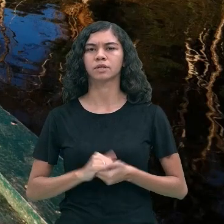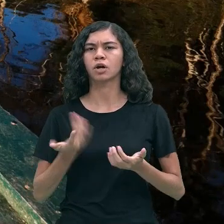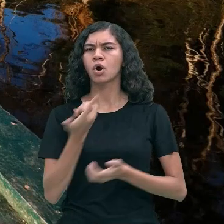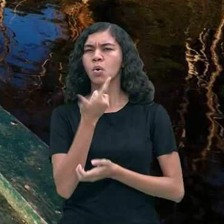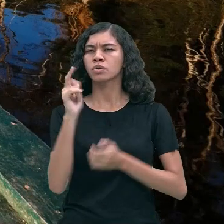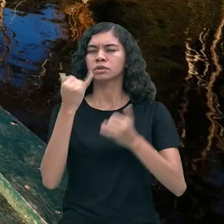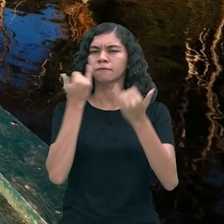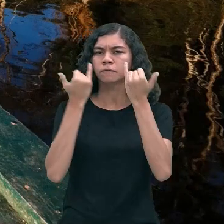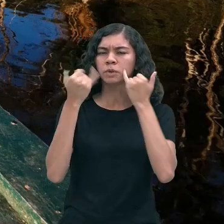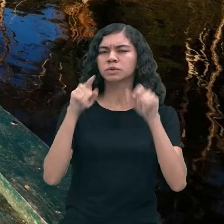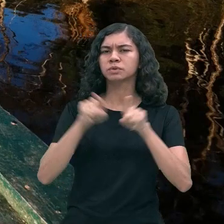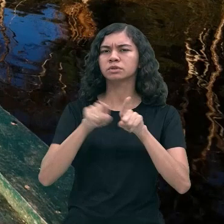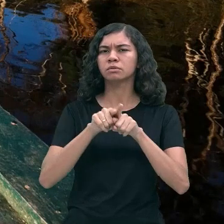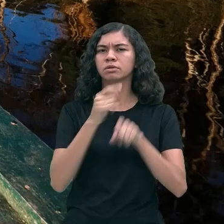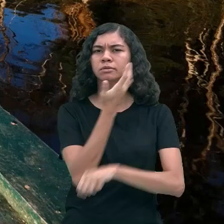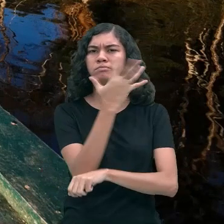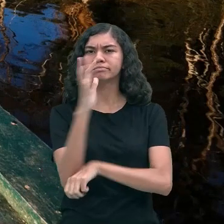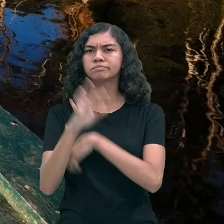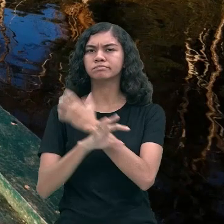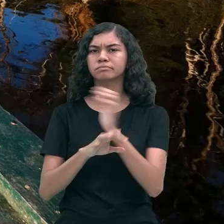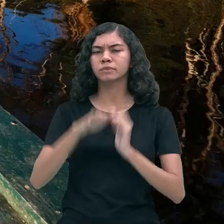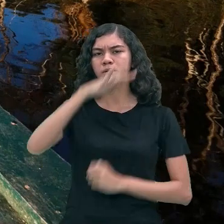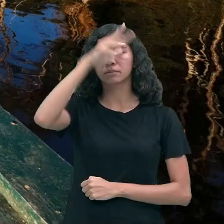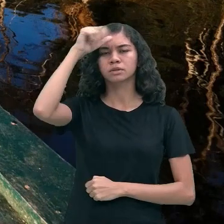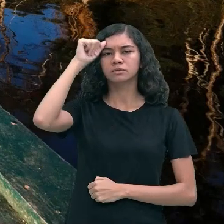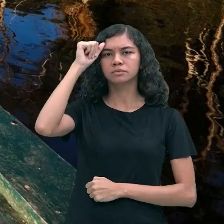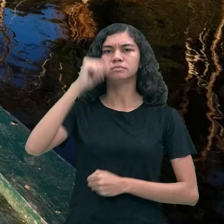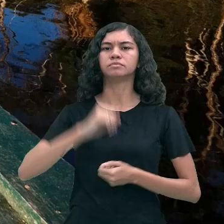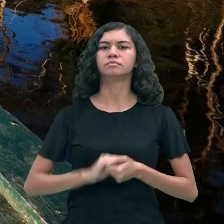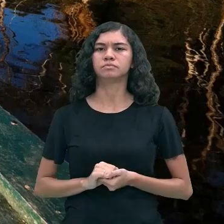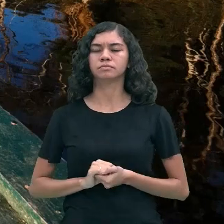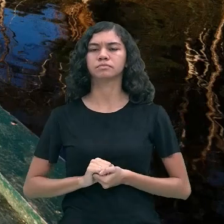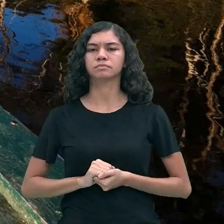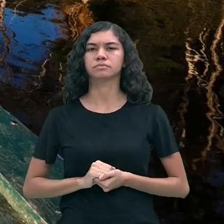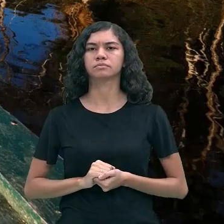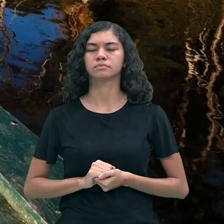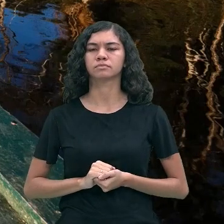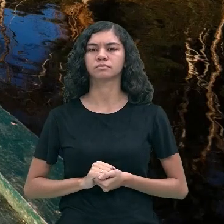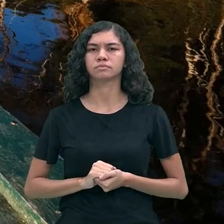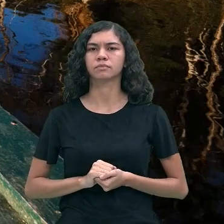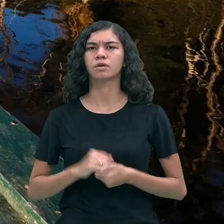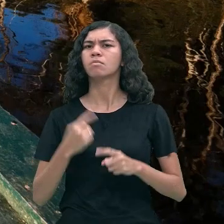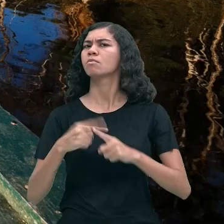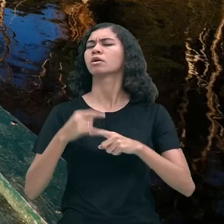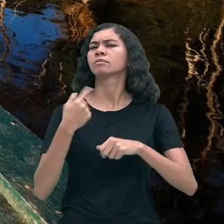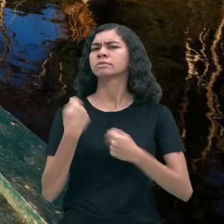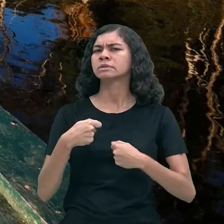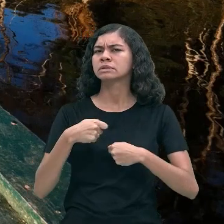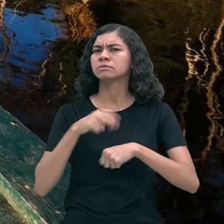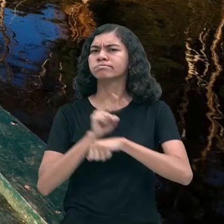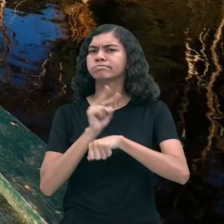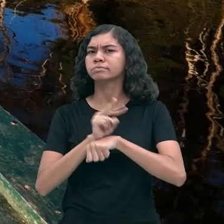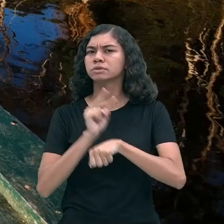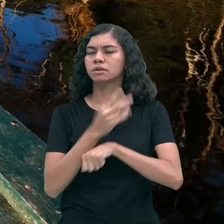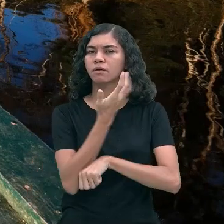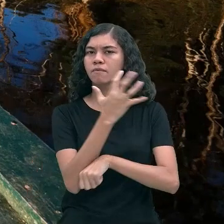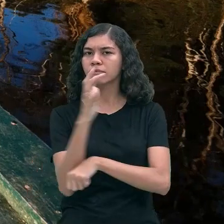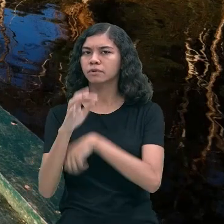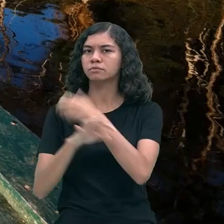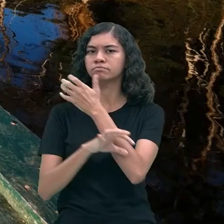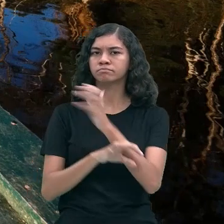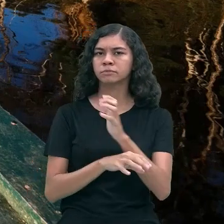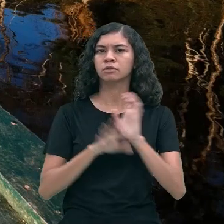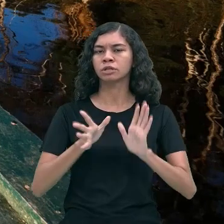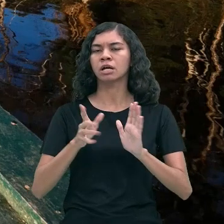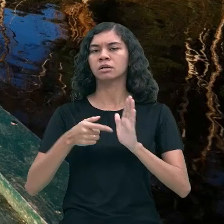amazônica. A gente vai verificar que tudo isso, por que a gente tem que preservar a floresta amazônica? Porque, como eu já falei,